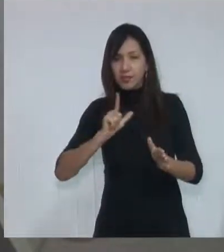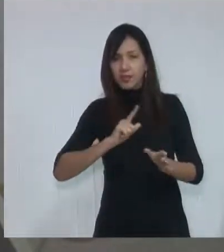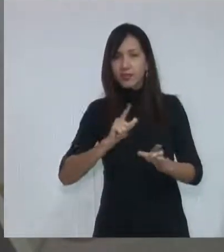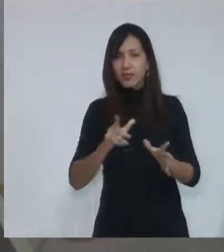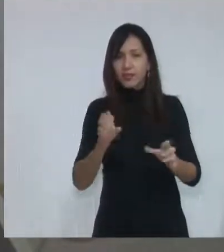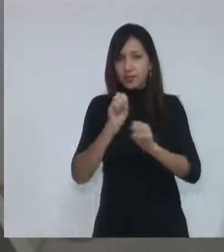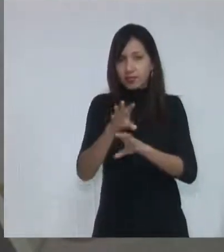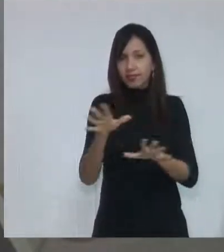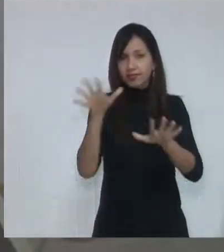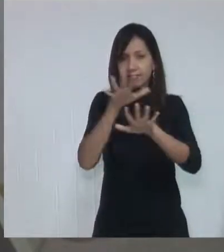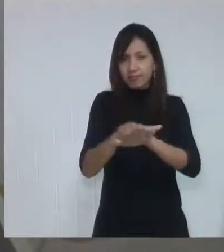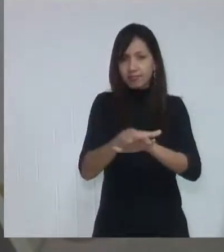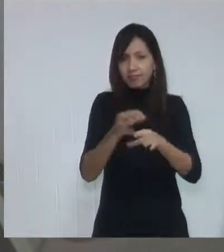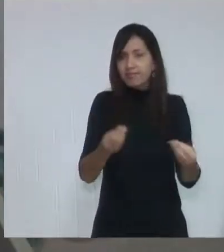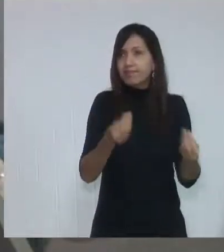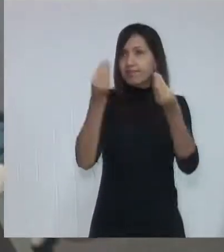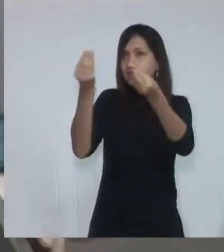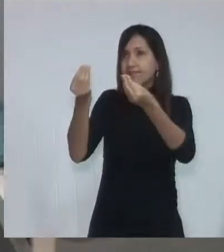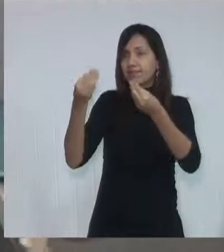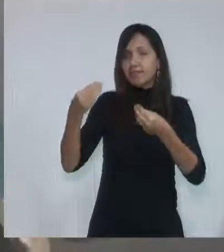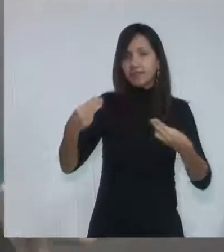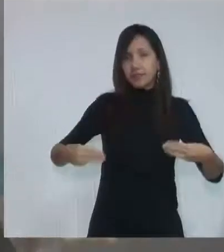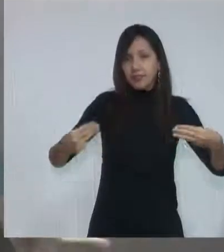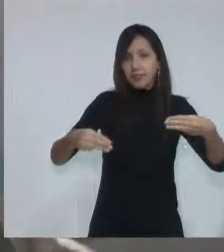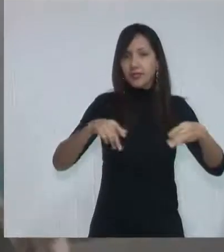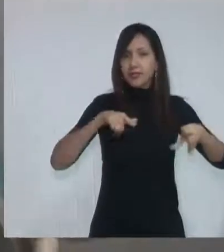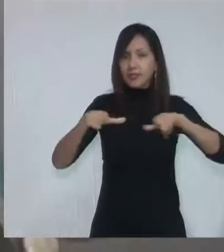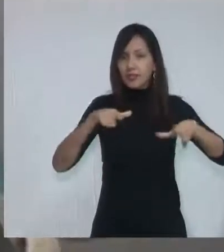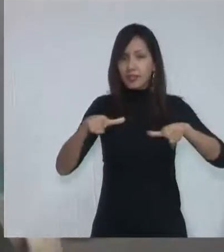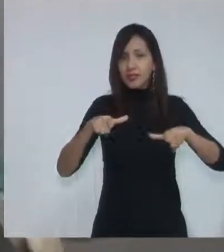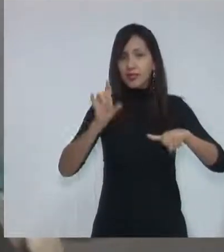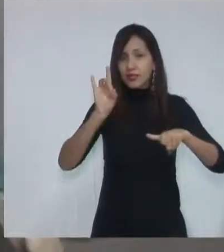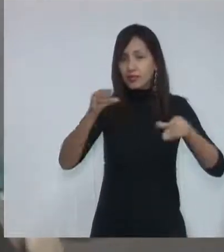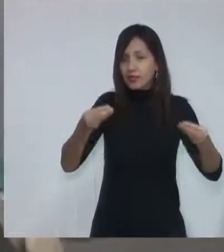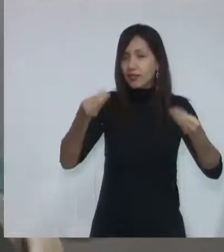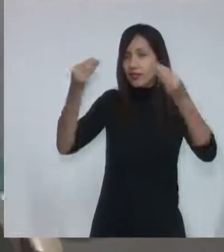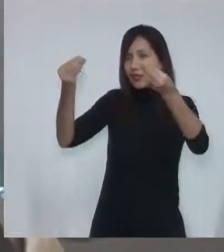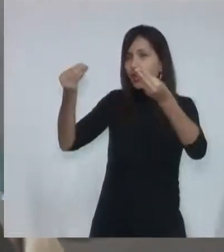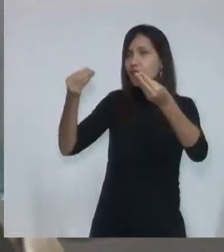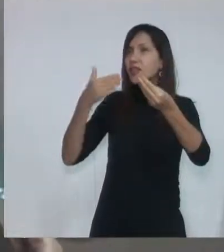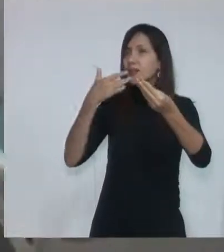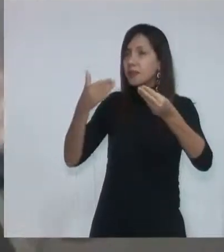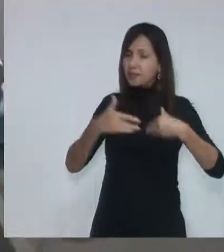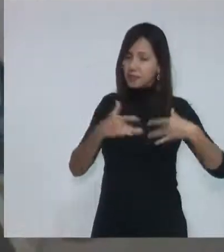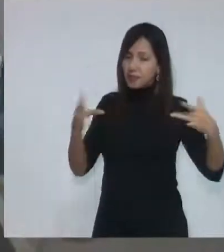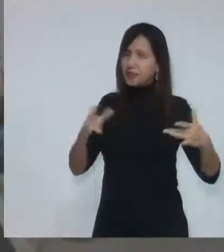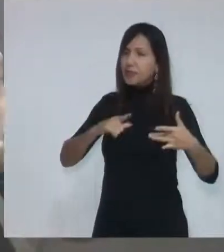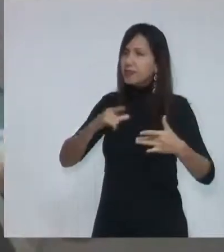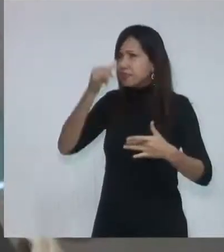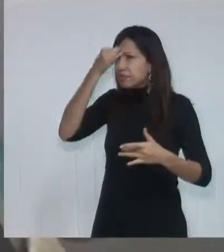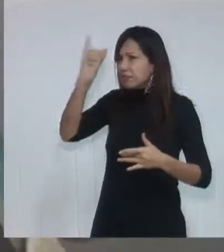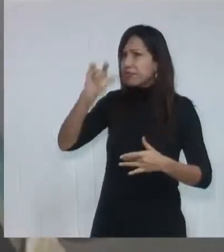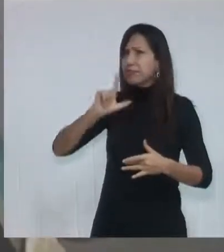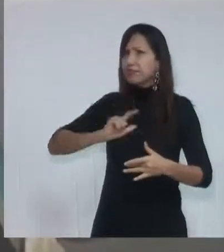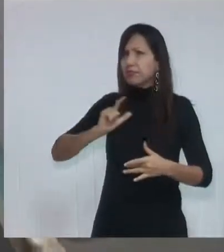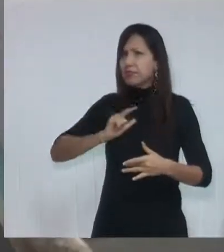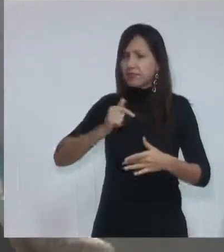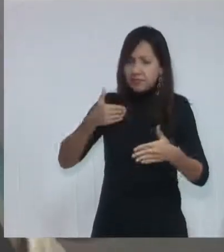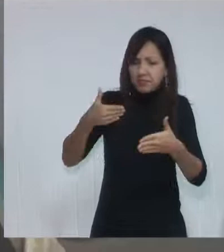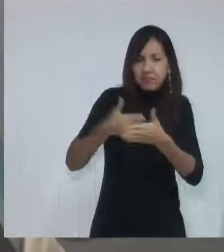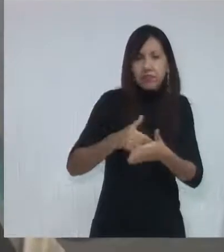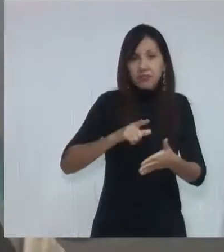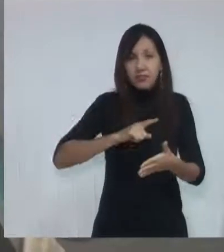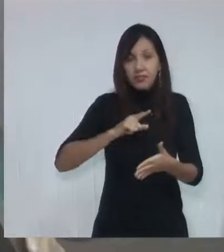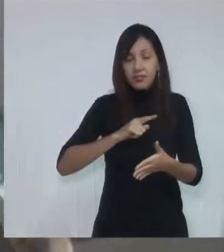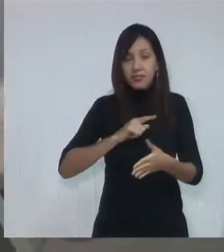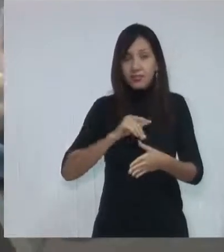gente encaminha ao Ministério do Trabalho é uma moção preventiva, digamos, não é? Então, com a chegada das eleições, o ministro